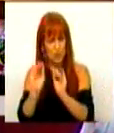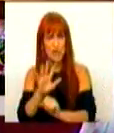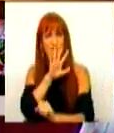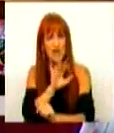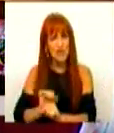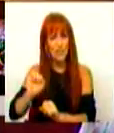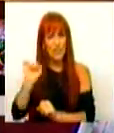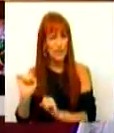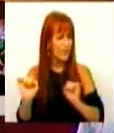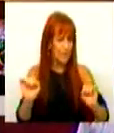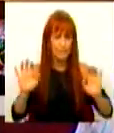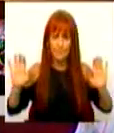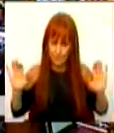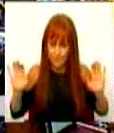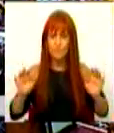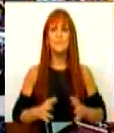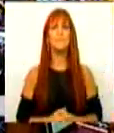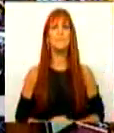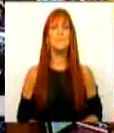dos seus filhos.